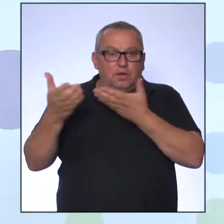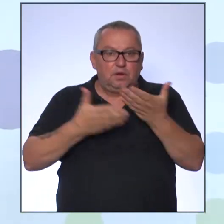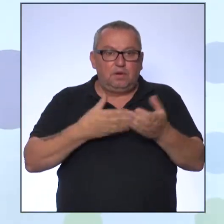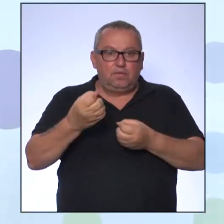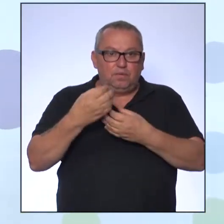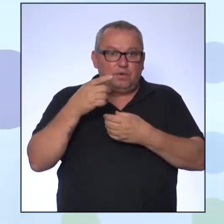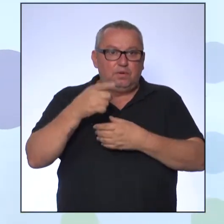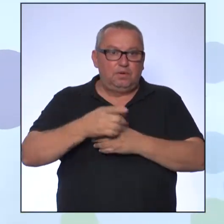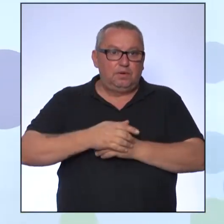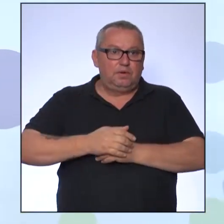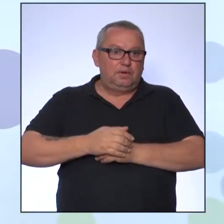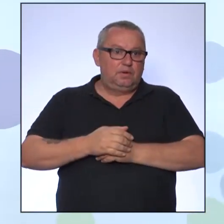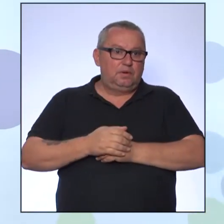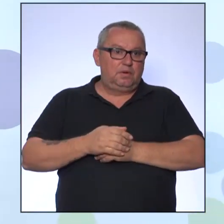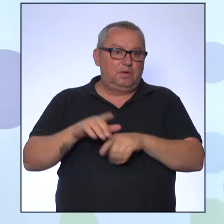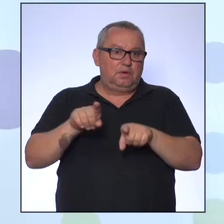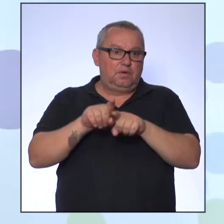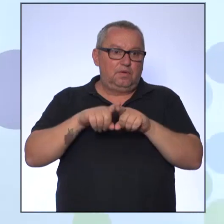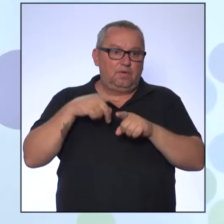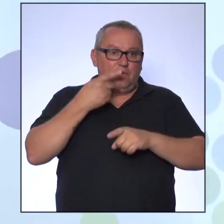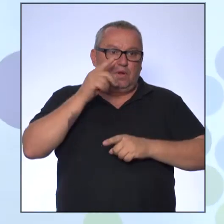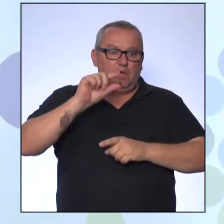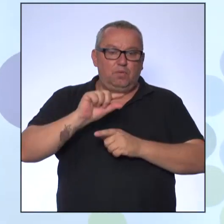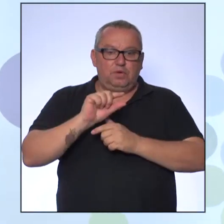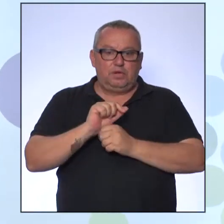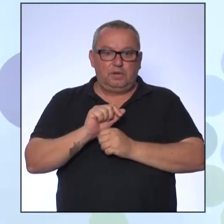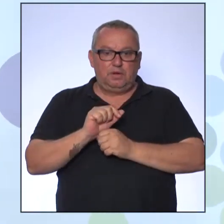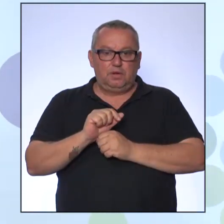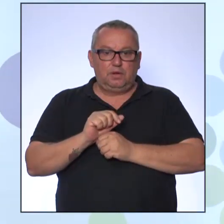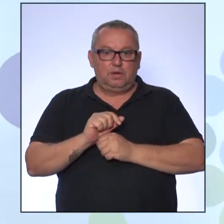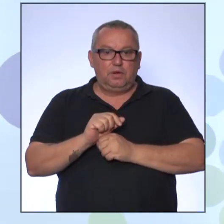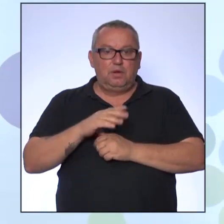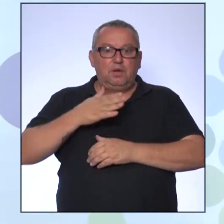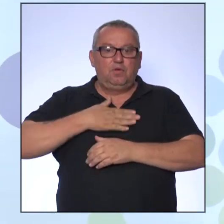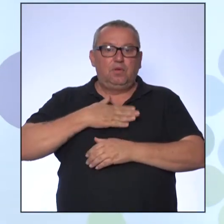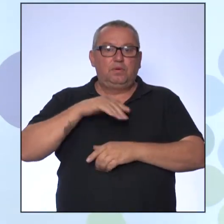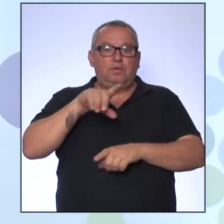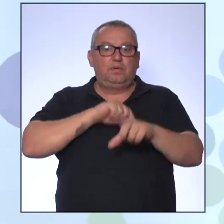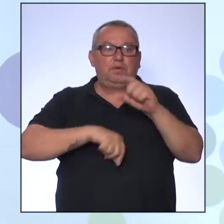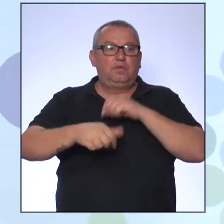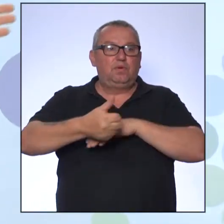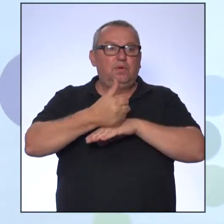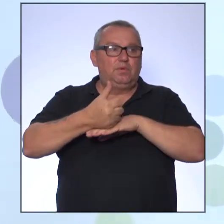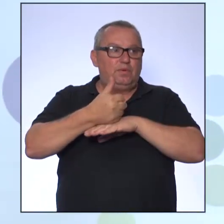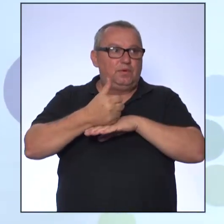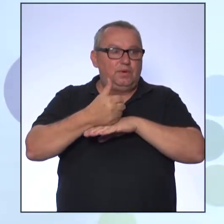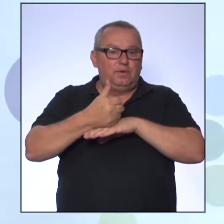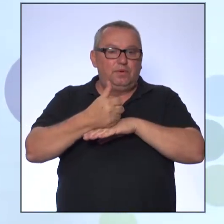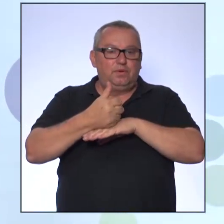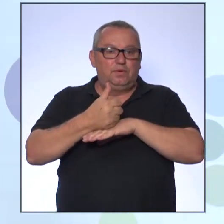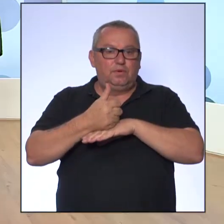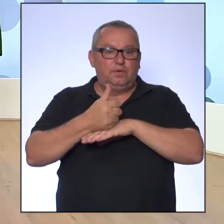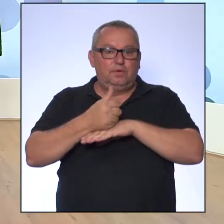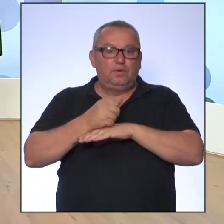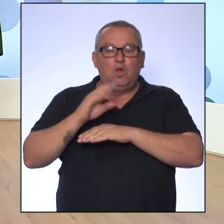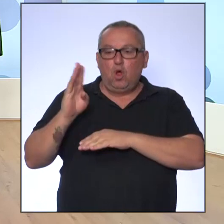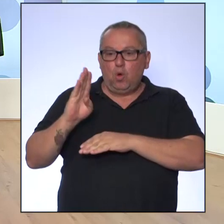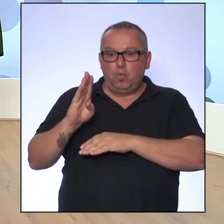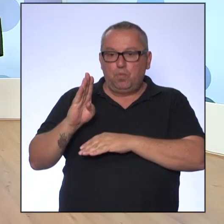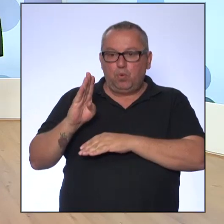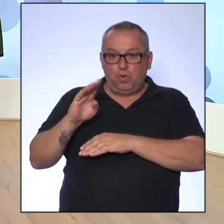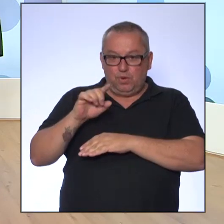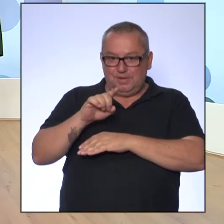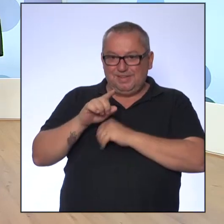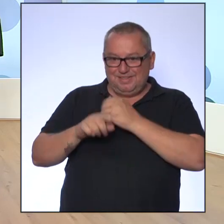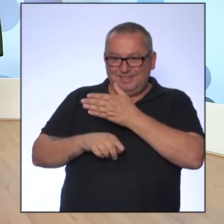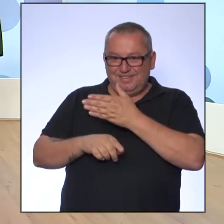para vocês. E eu vou falar um pouquinho agora sobre a minha escolha profissional. O Bruno, como eu já comentei, é um cientista.